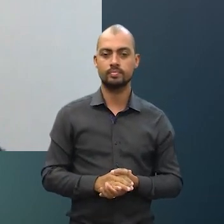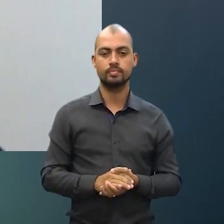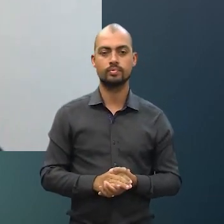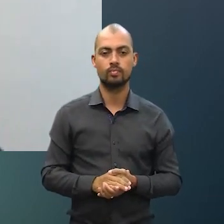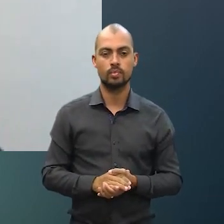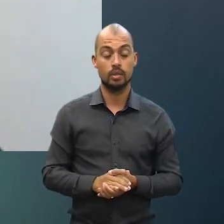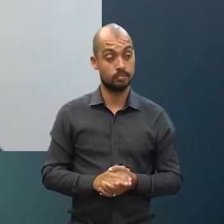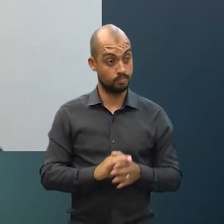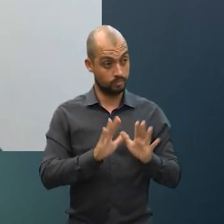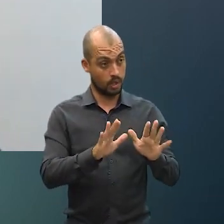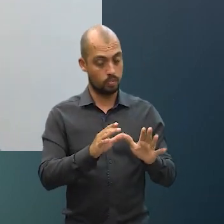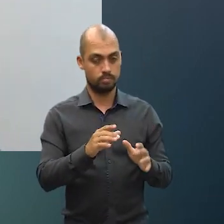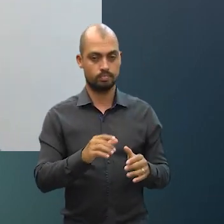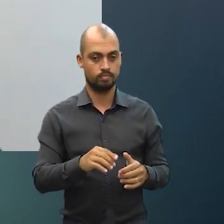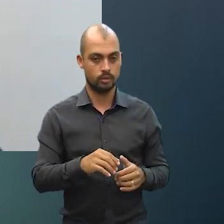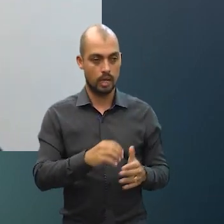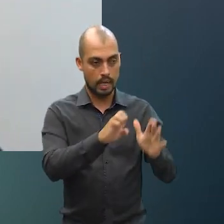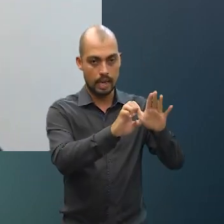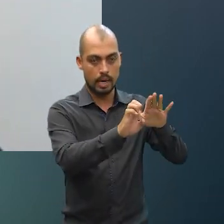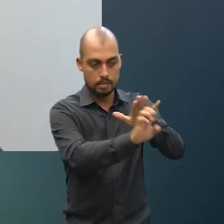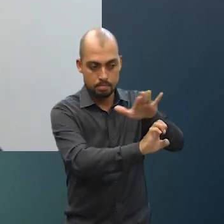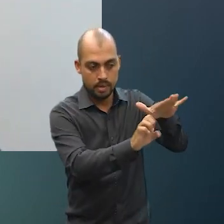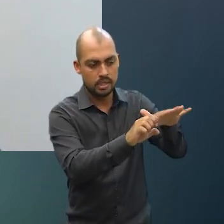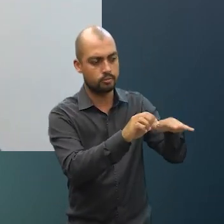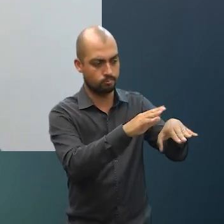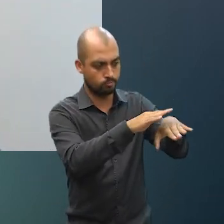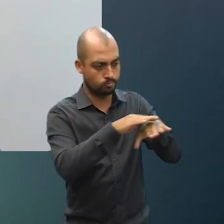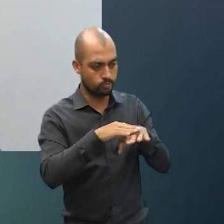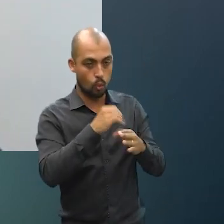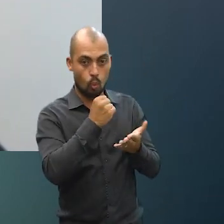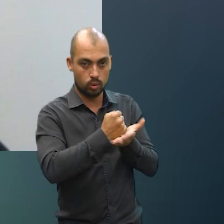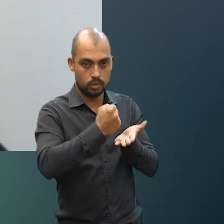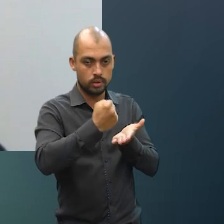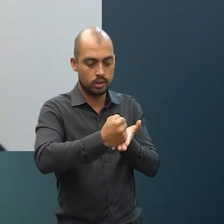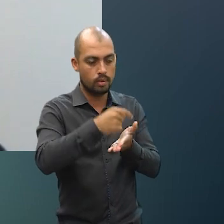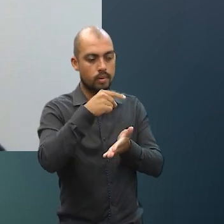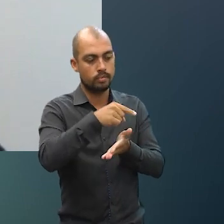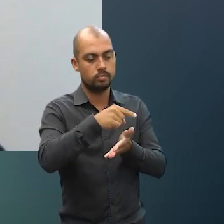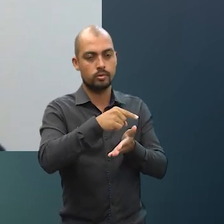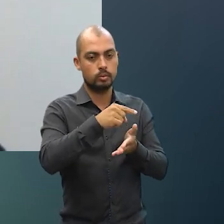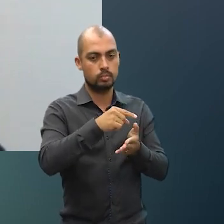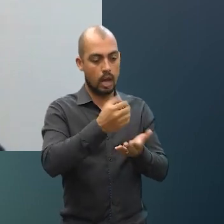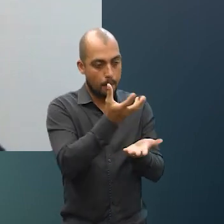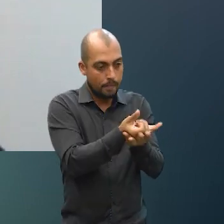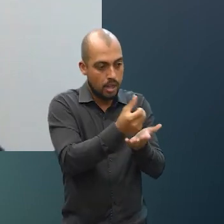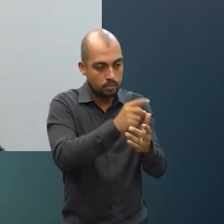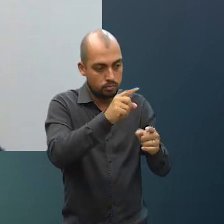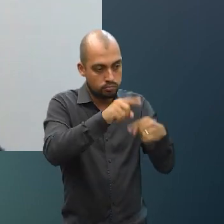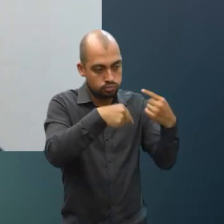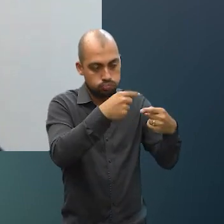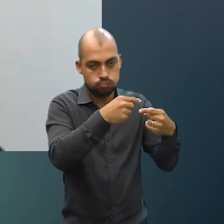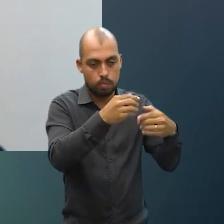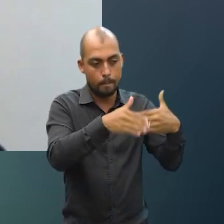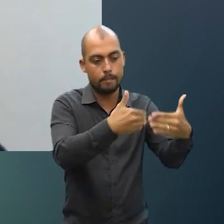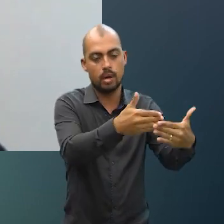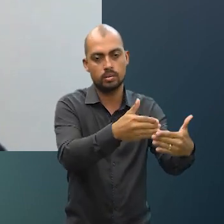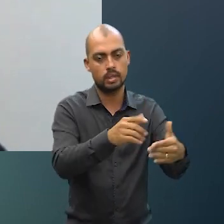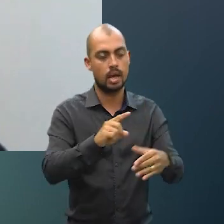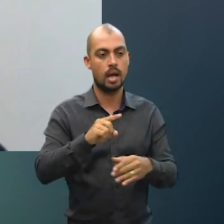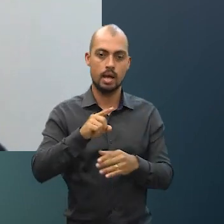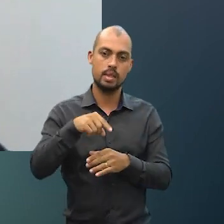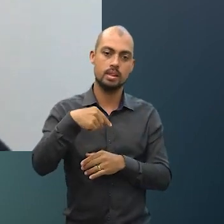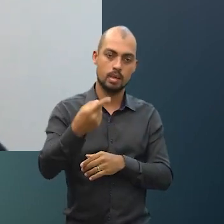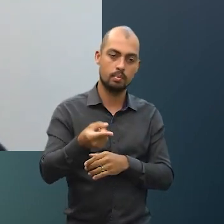O primeiro foi, nós contratamos uma empresa para desenvolver, e depois que nós soltamos o